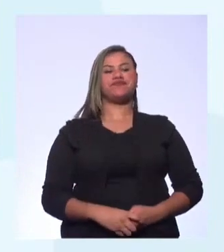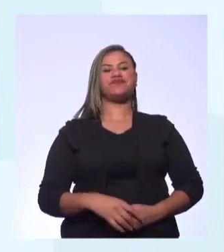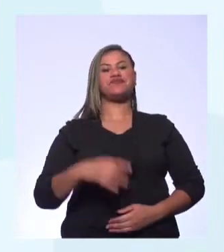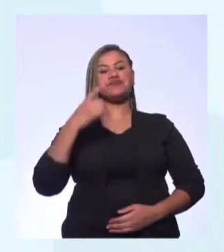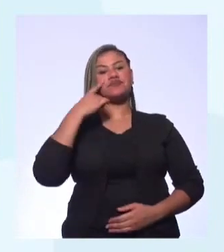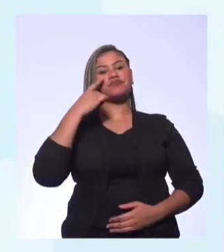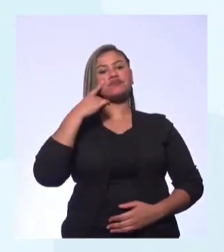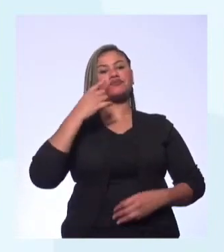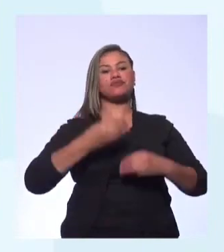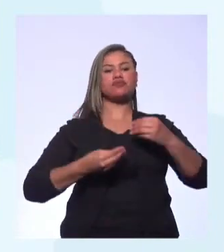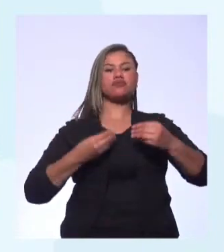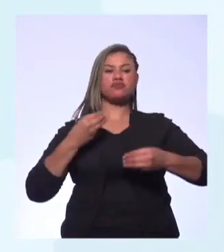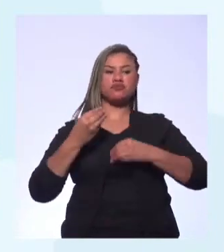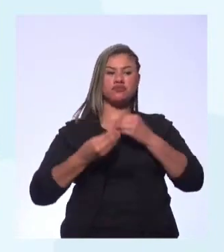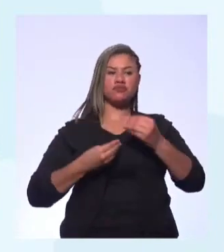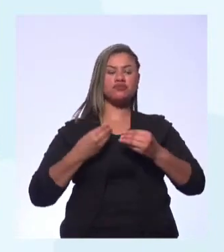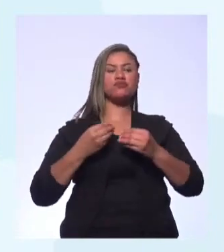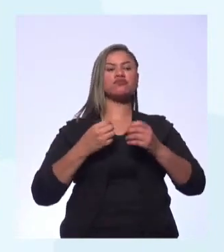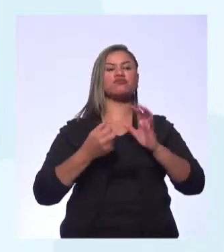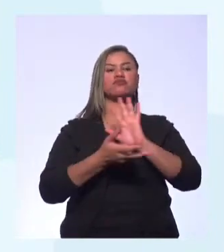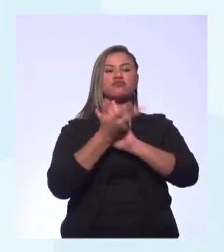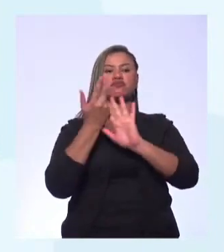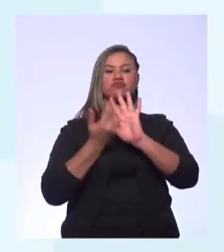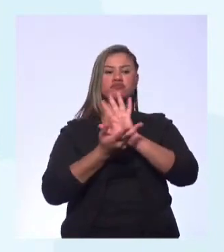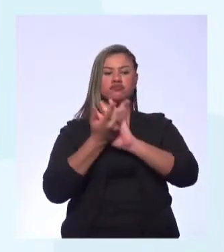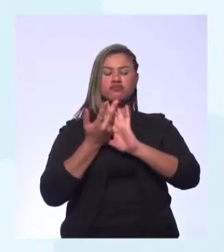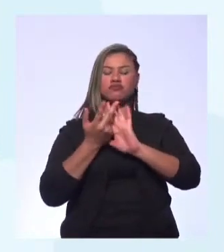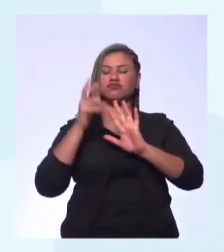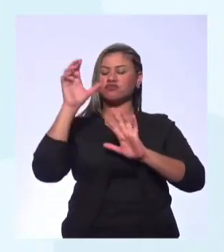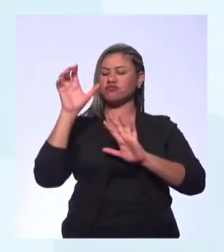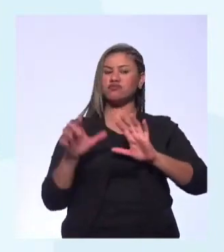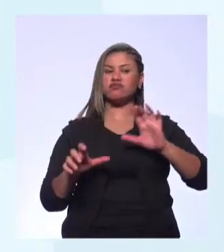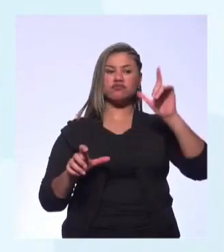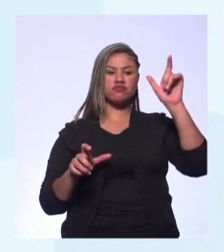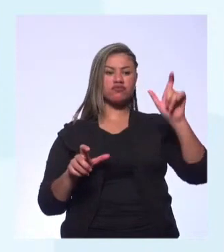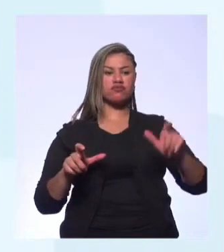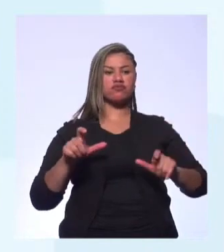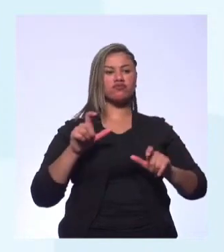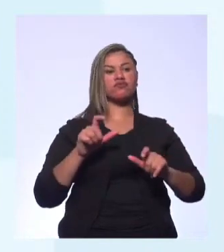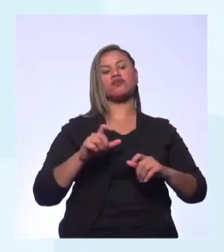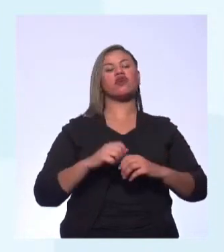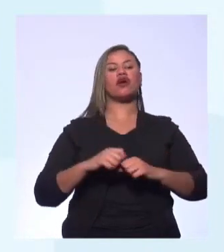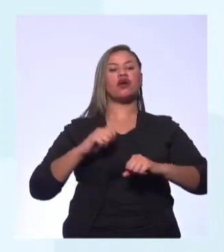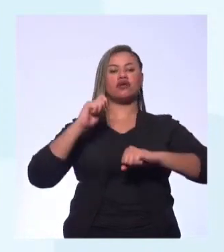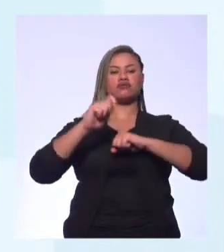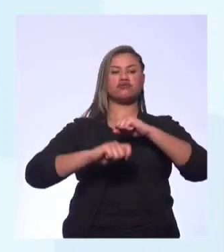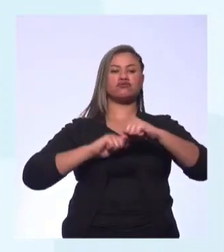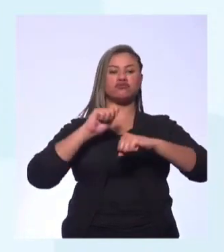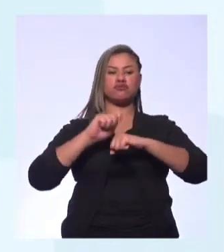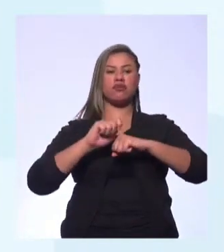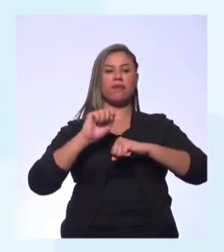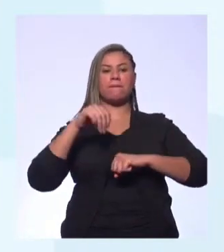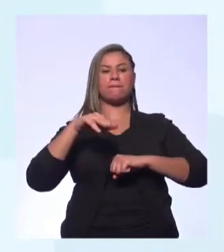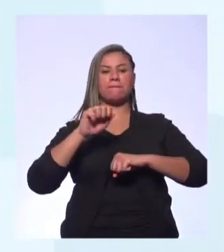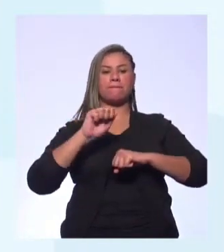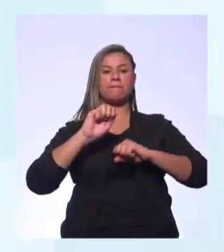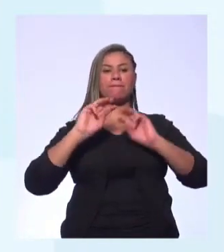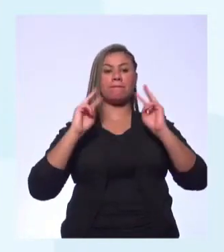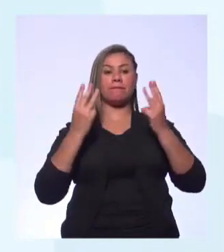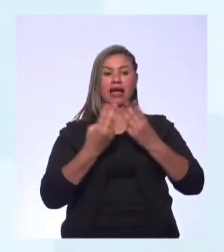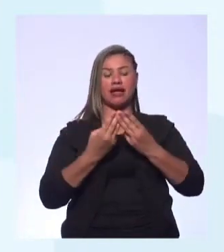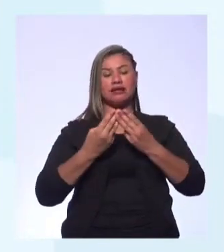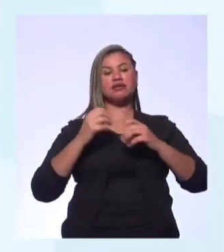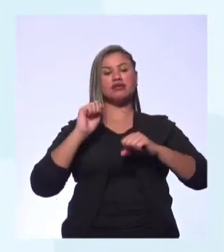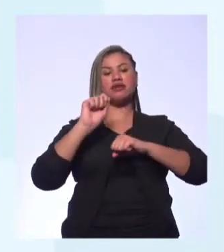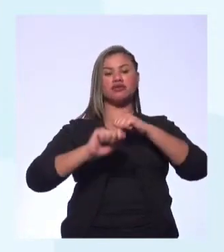tabela periódica, lembra disso? Da simbologia, onde se localizar o número atômico, a massa atômica. Sempre eu vou me orientar